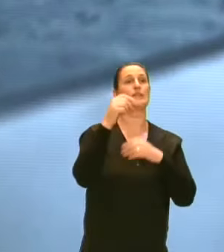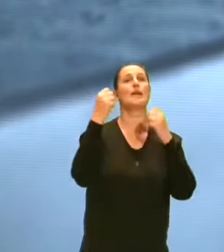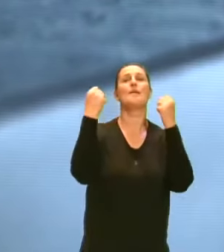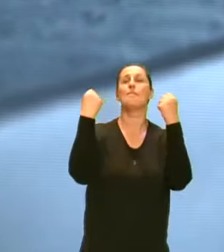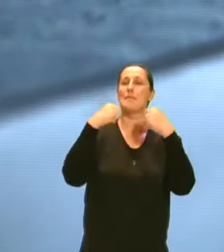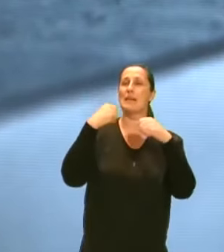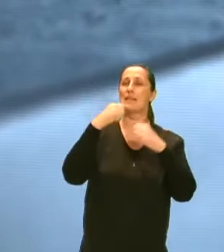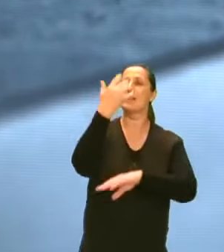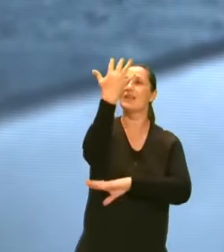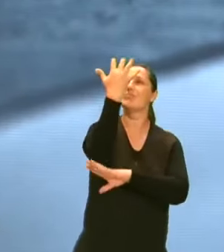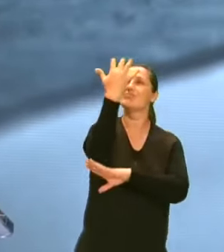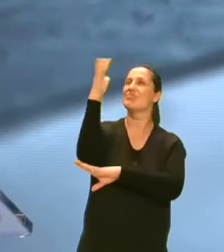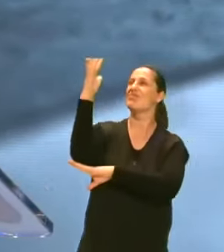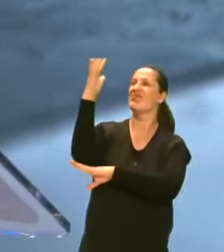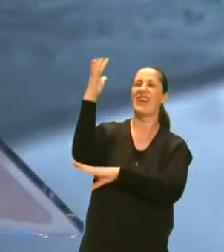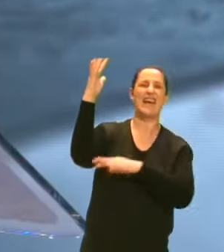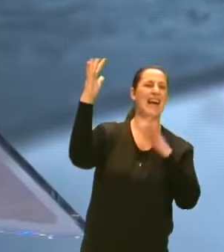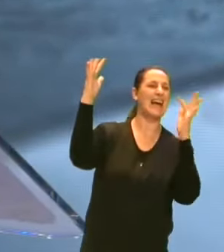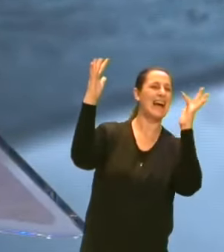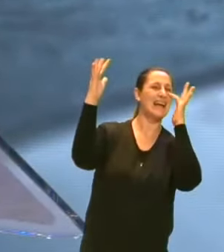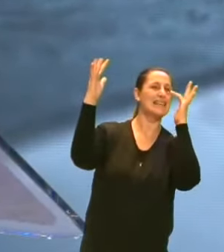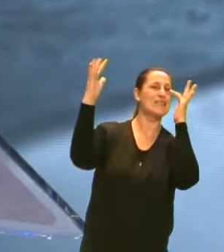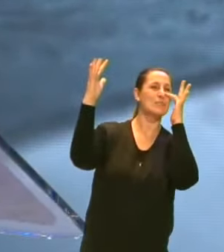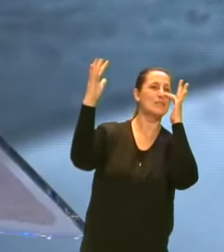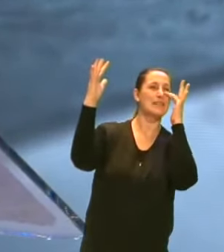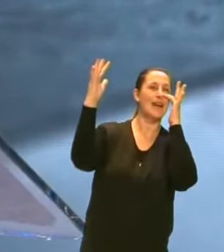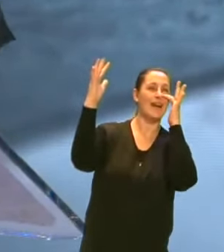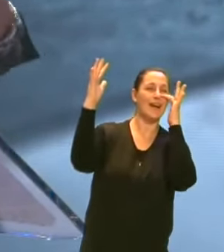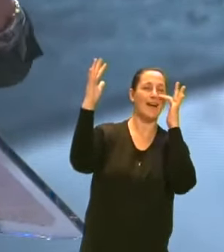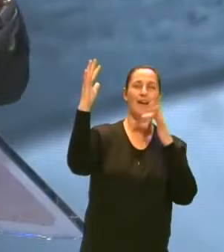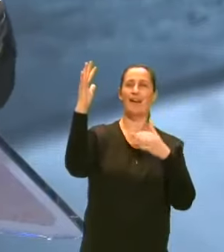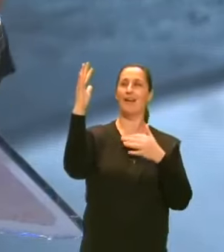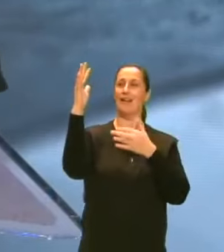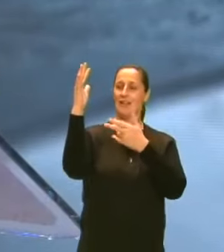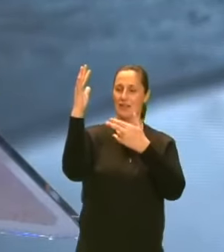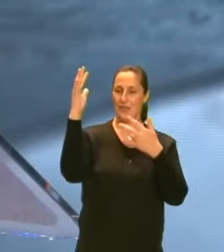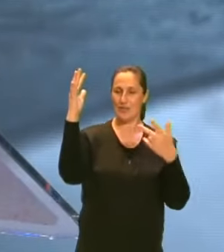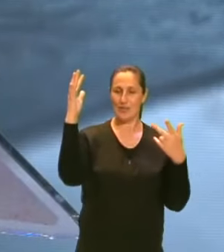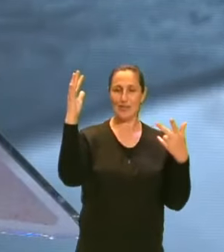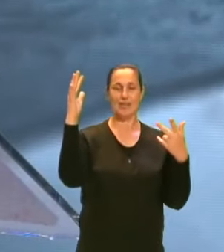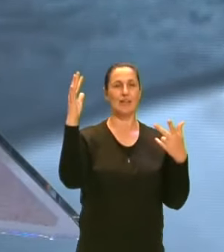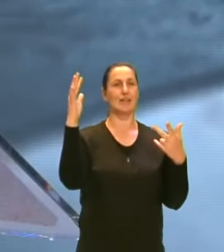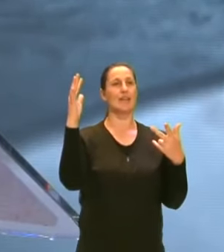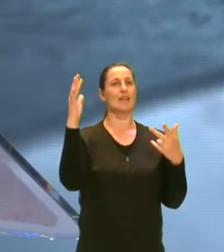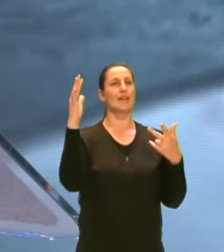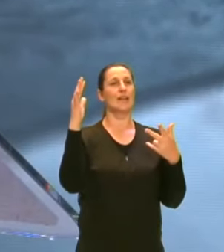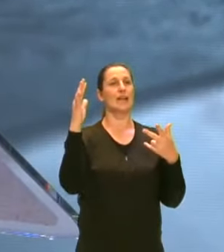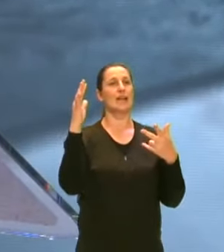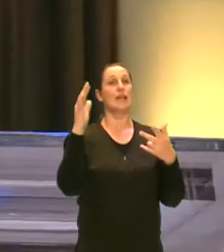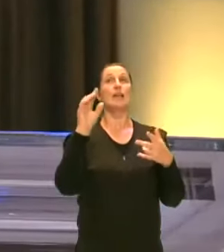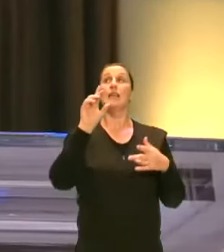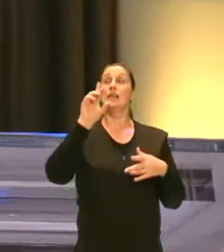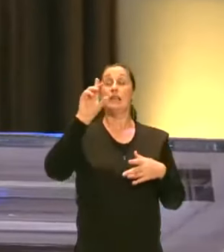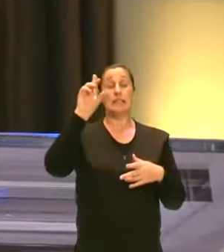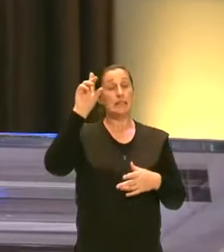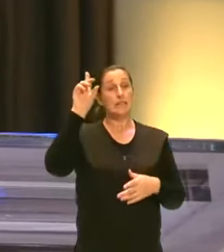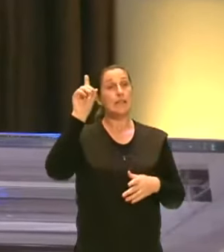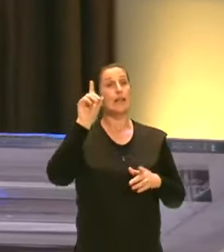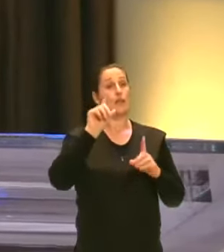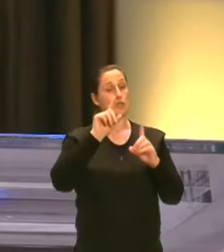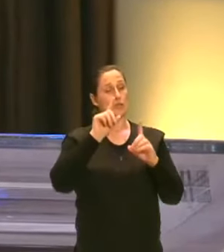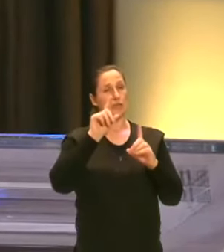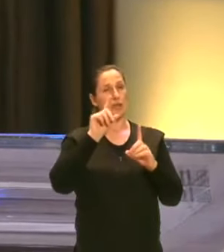para a geada, a olhar para um Deus que sopra a vida num coração que ainda não tem forma, mas já bate